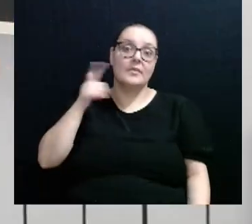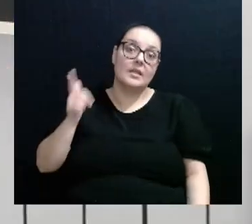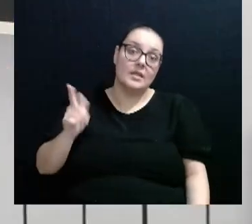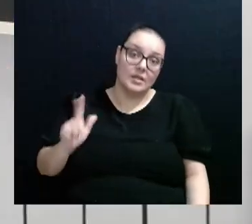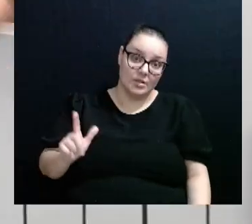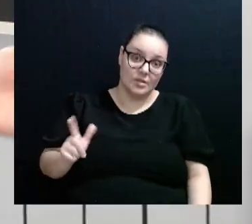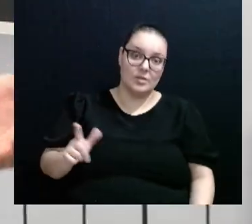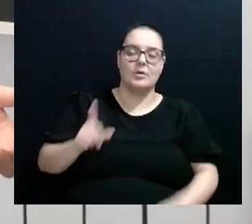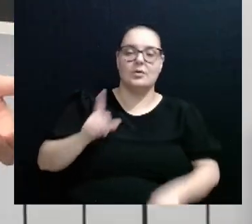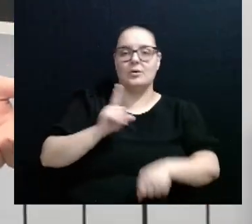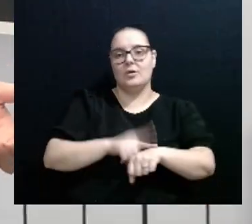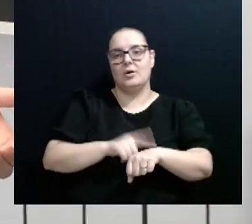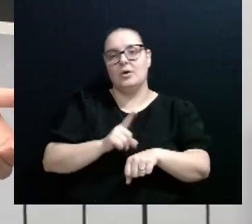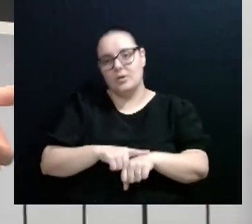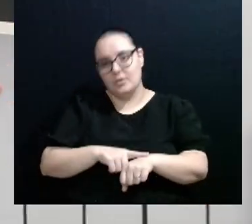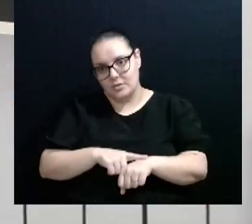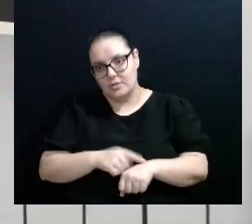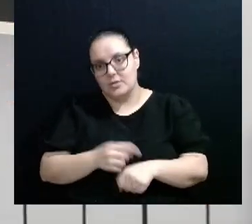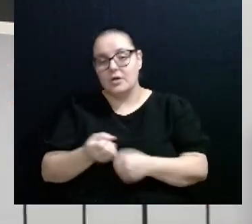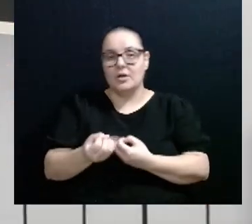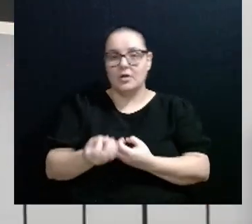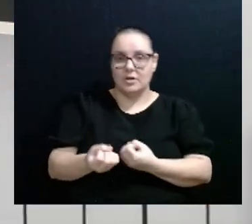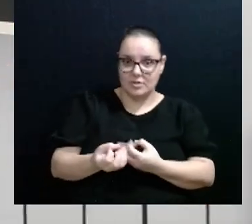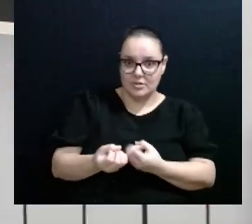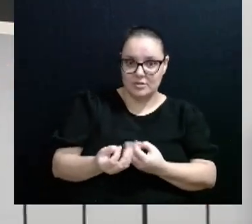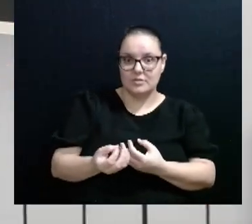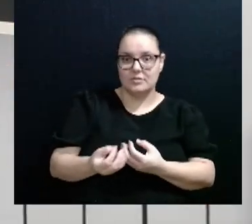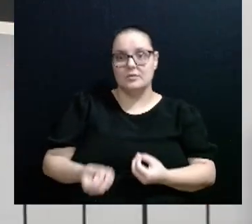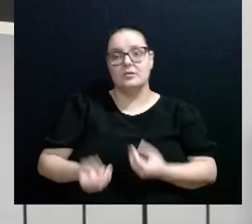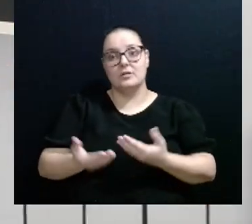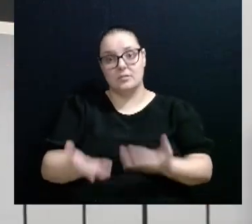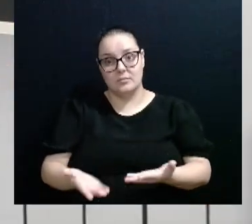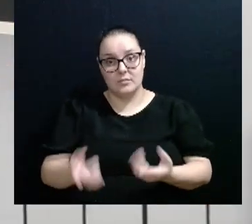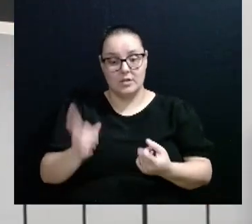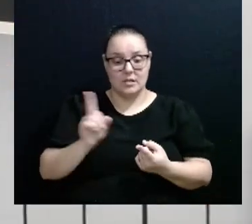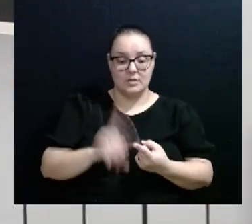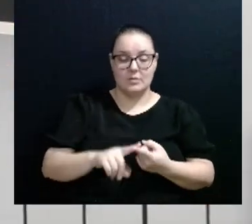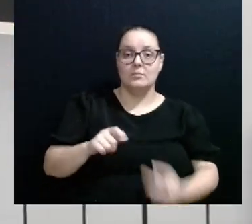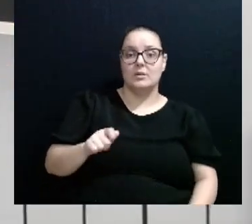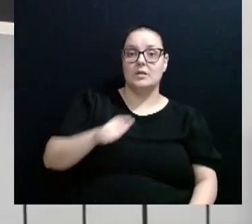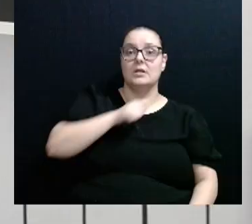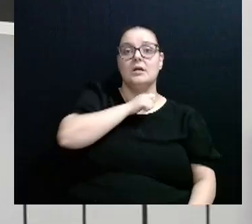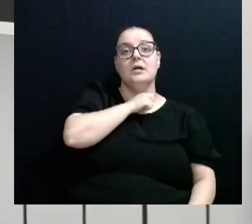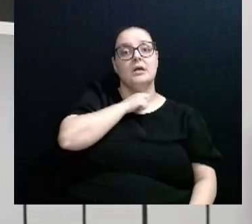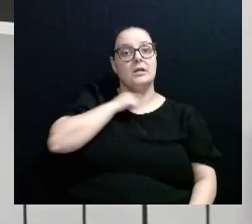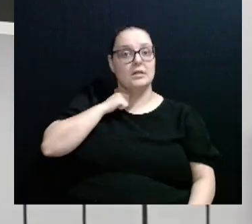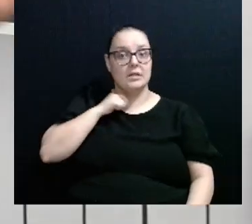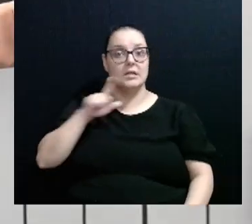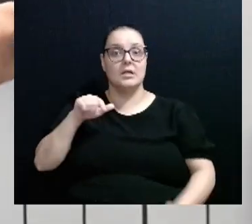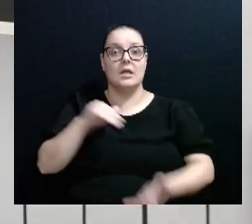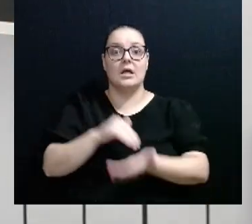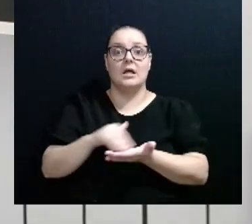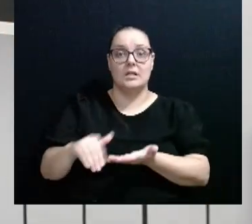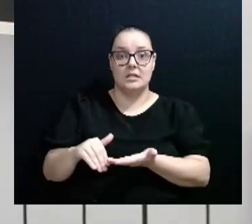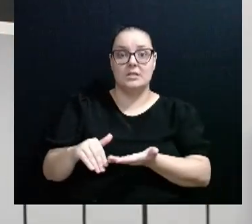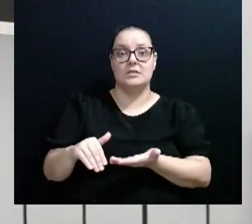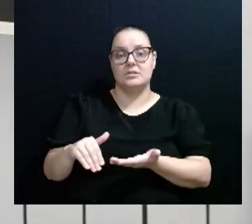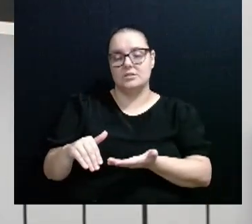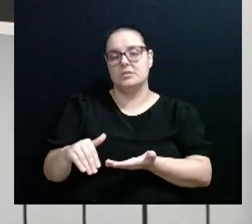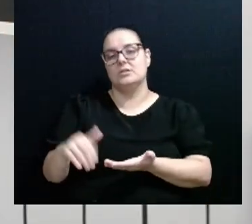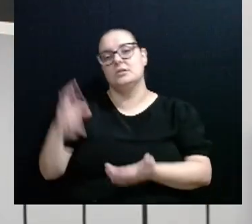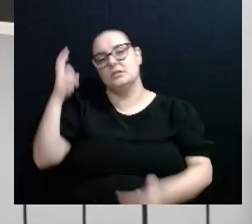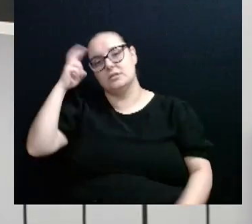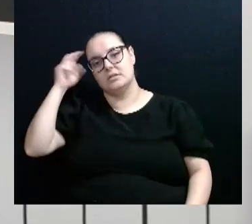disponibilidade do tempo, as informações que foram passadas aqui pela Alexandra Caprioli, que é a secretária municipal de Cultura, e ao Rodrigo Lopes, que